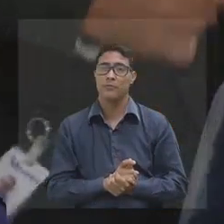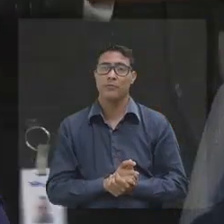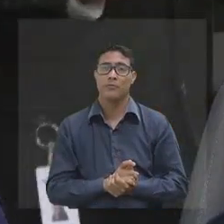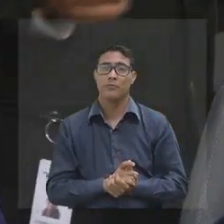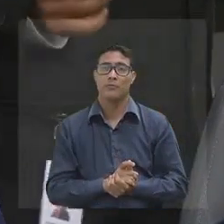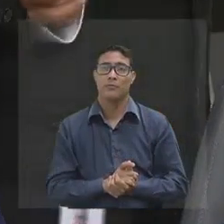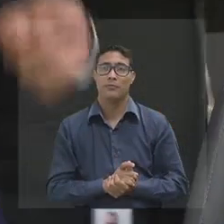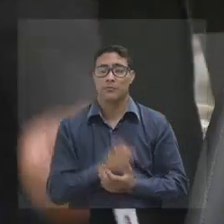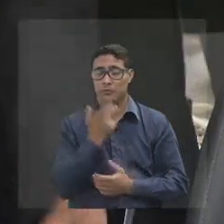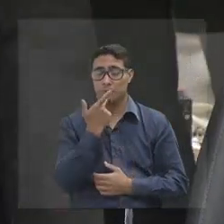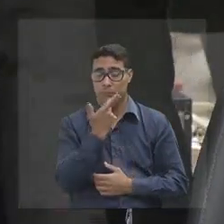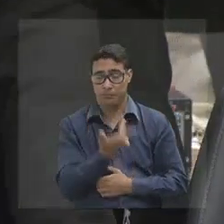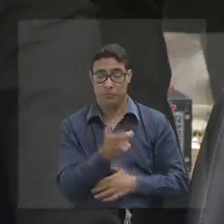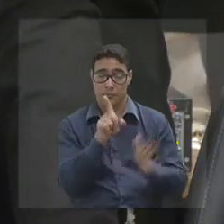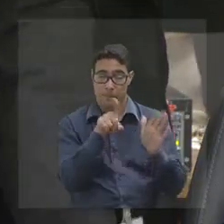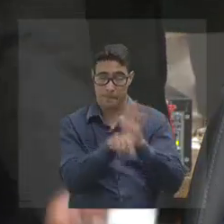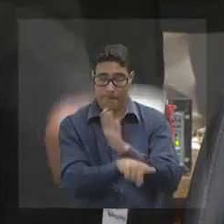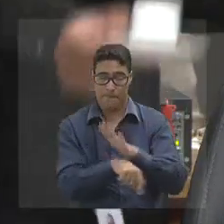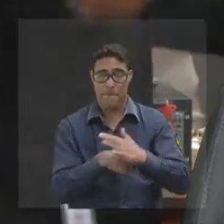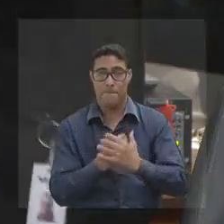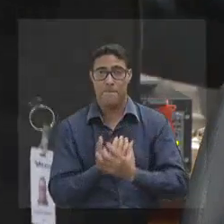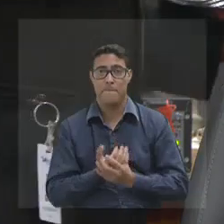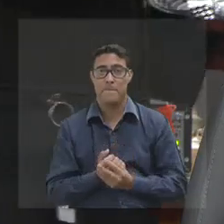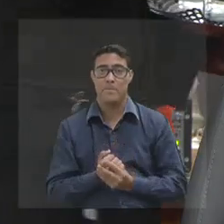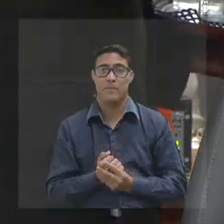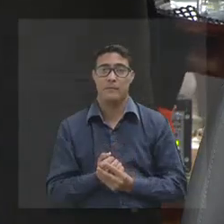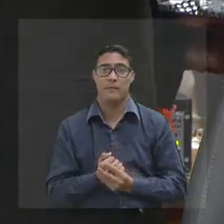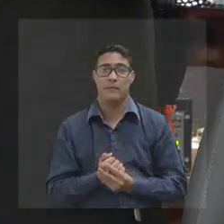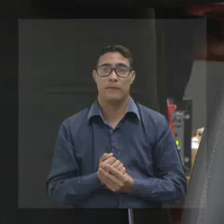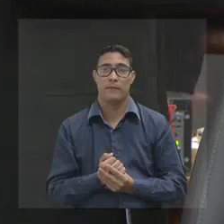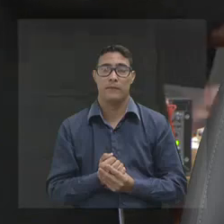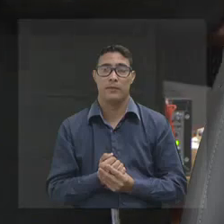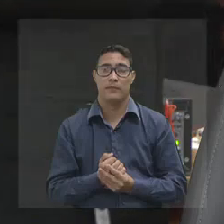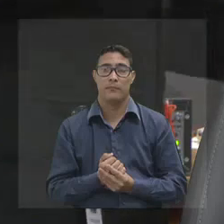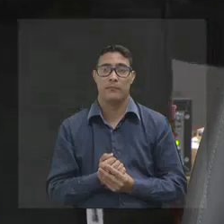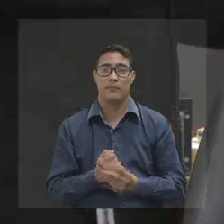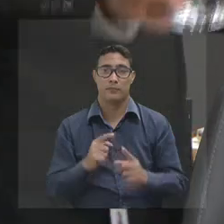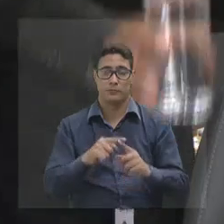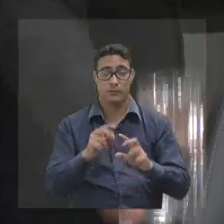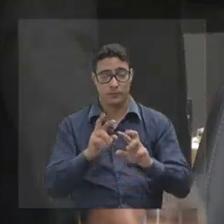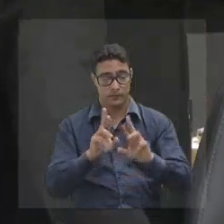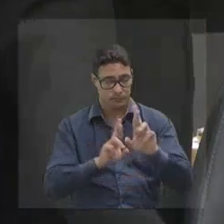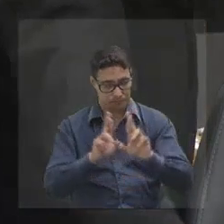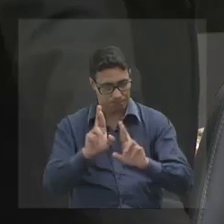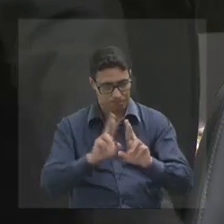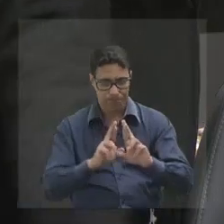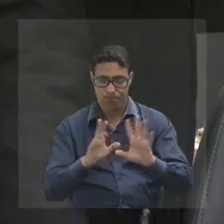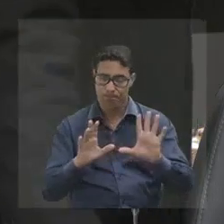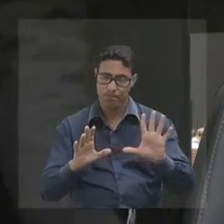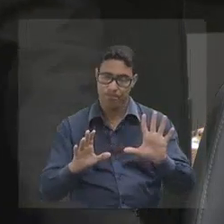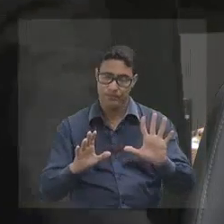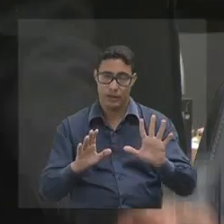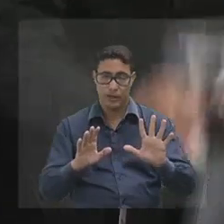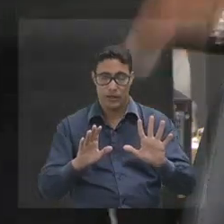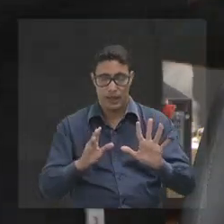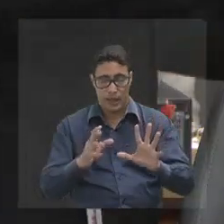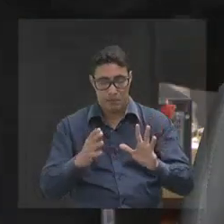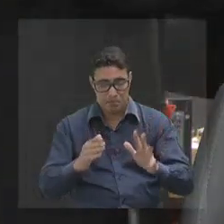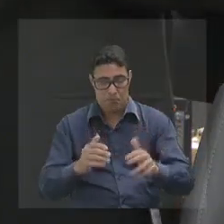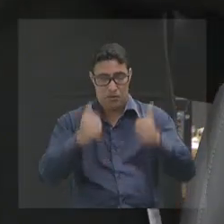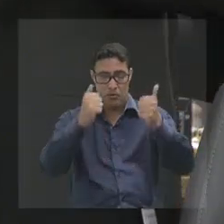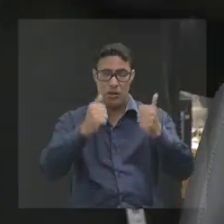as minhas perguntas em relação ao fortalecimento da coleta seletiva